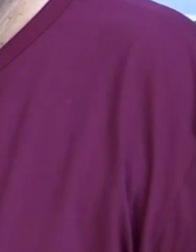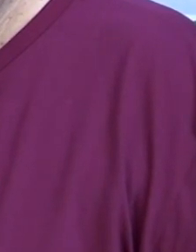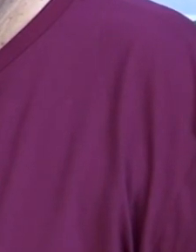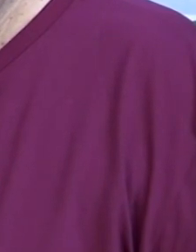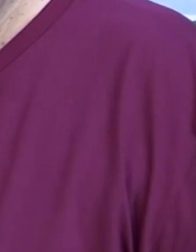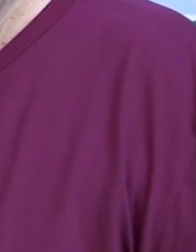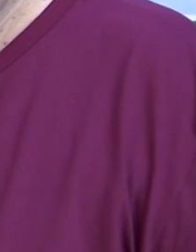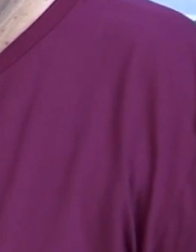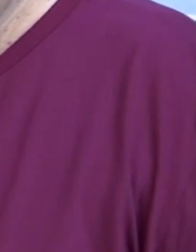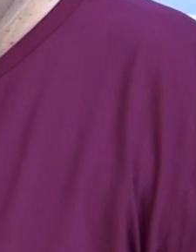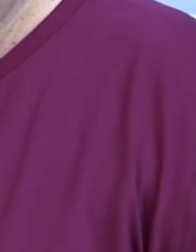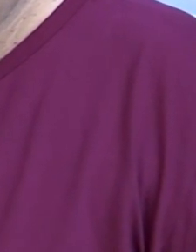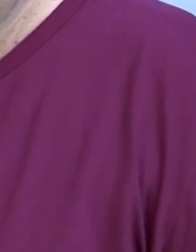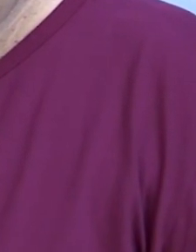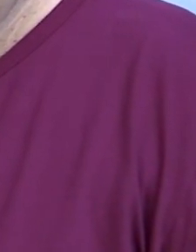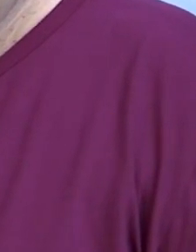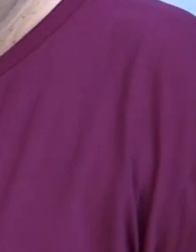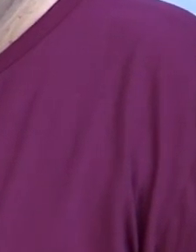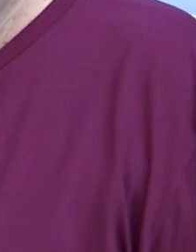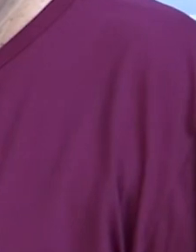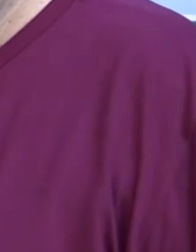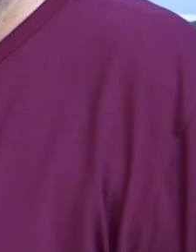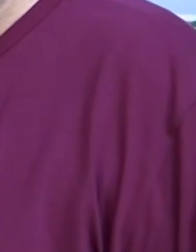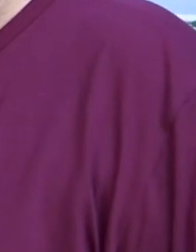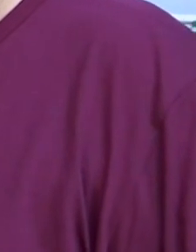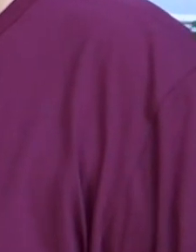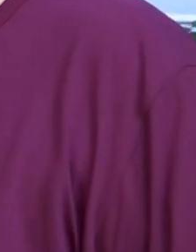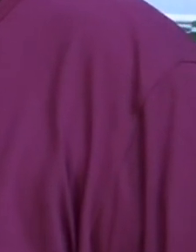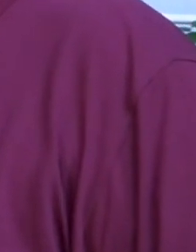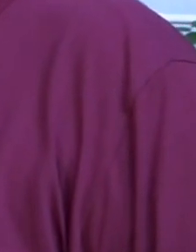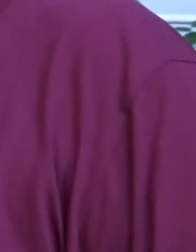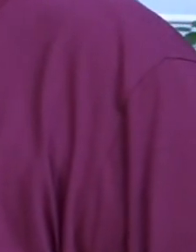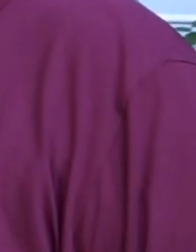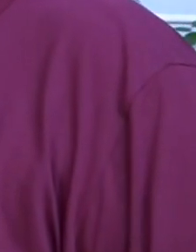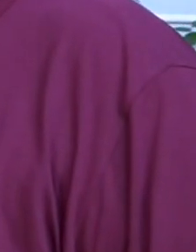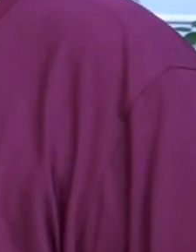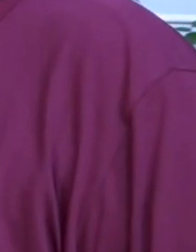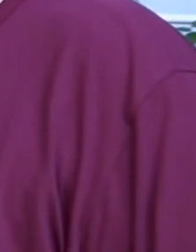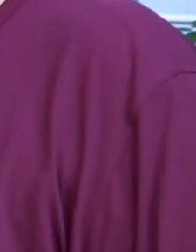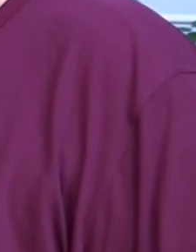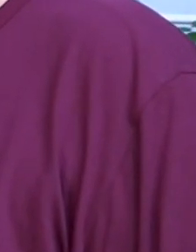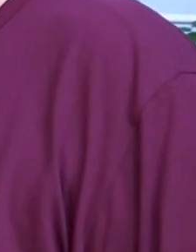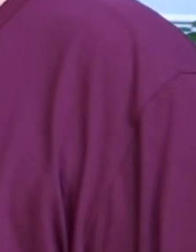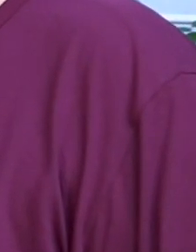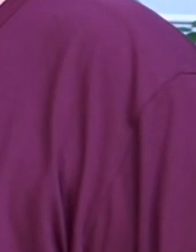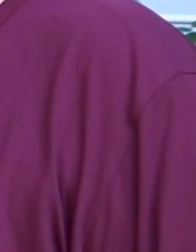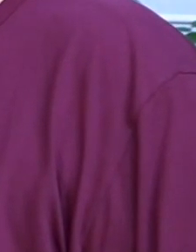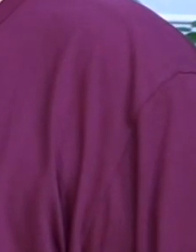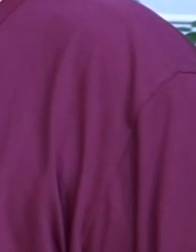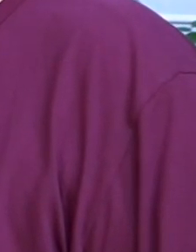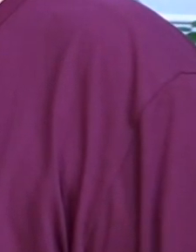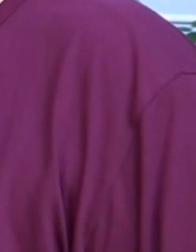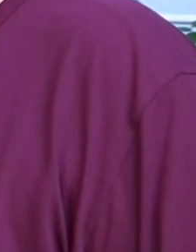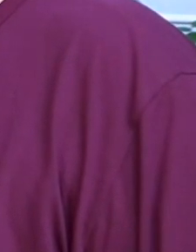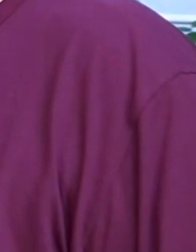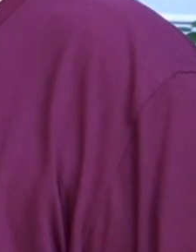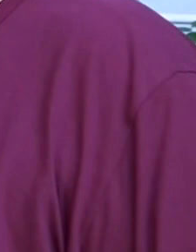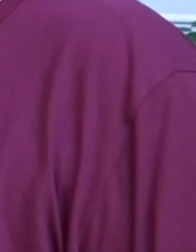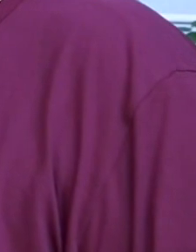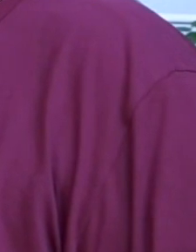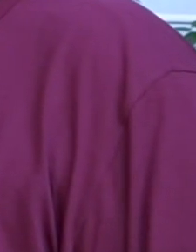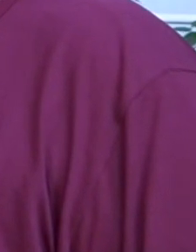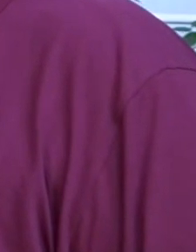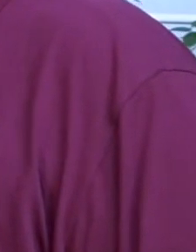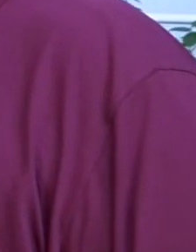que eu sozinha não ia dar conta de manter essa festa, e a intenção era arrecadar as fraldas geriátricas. E nós